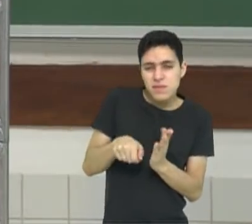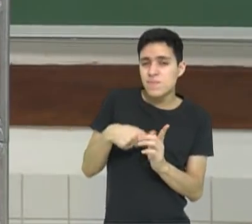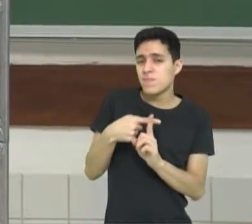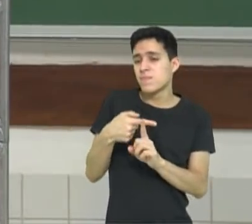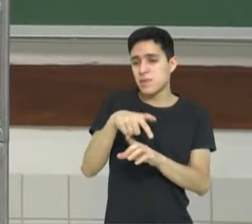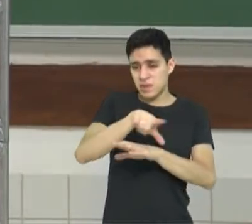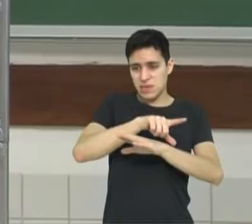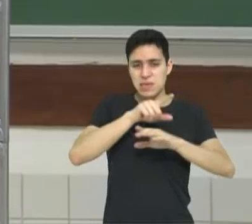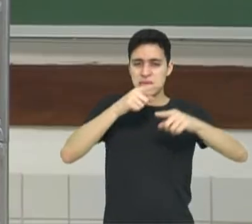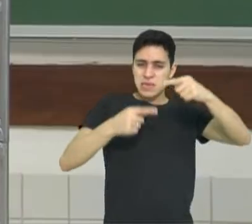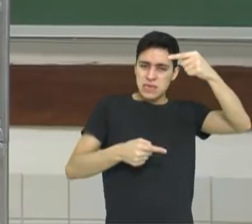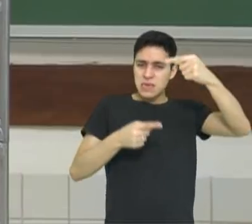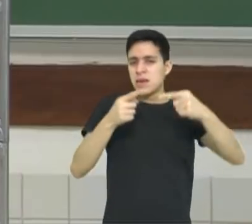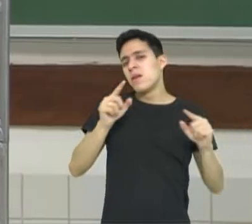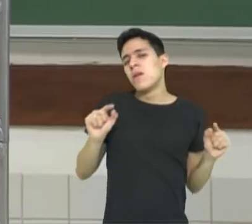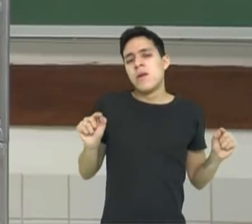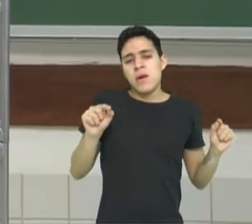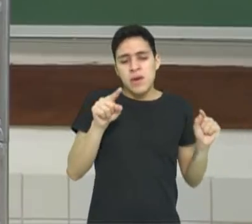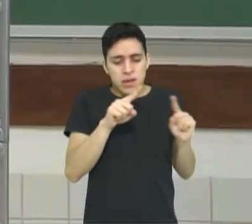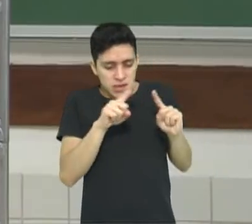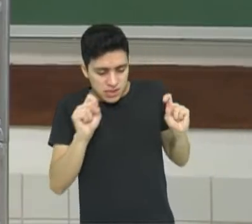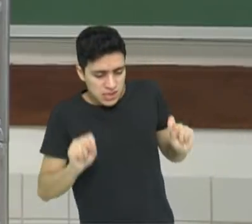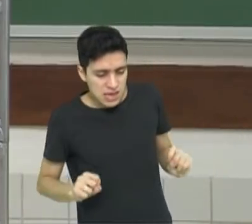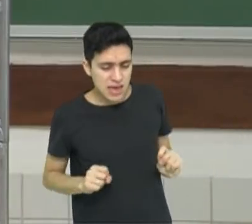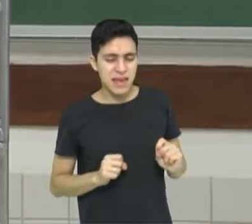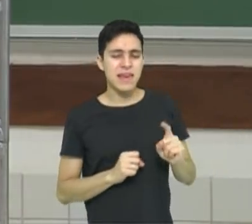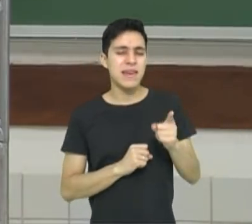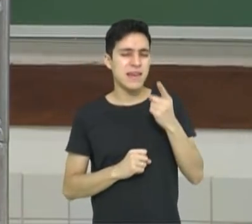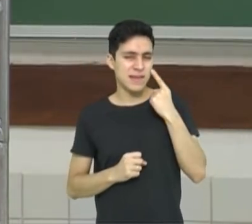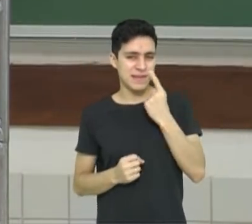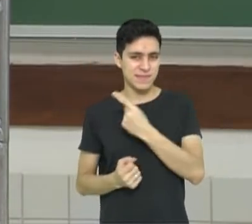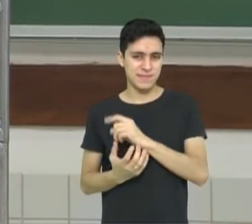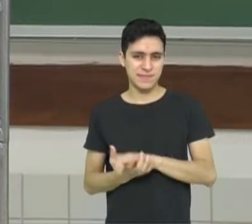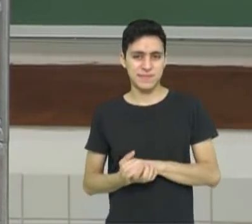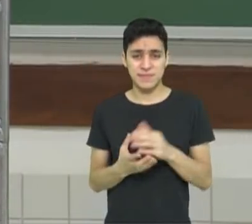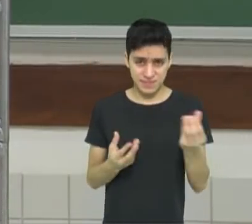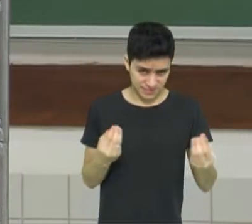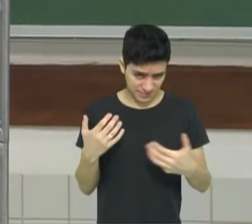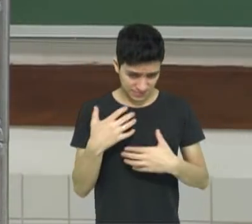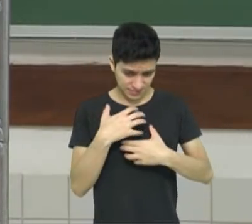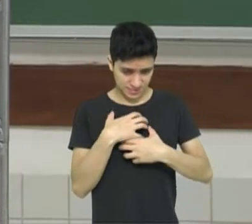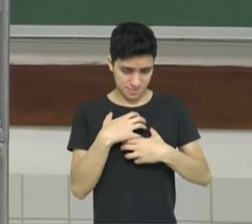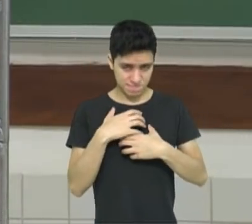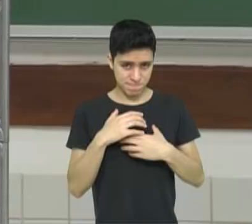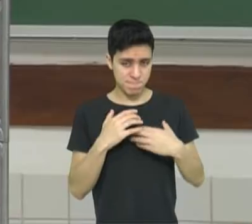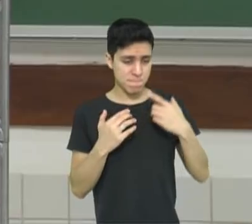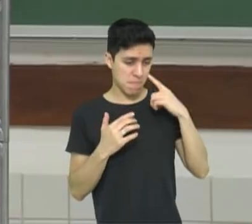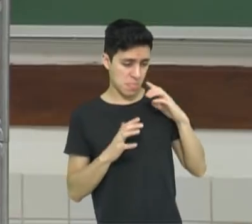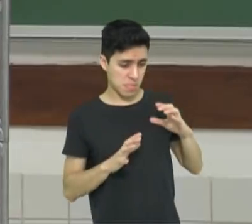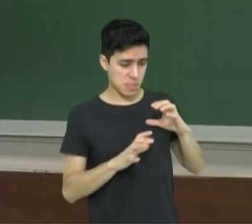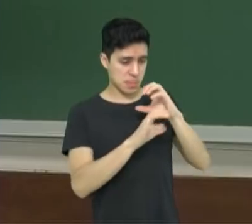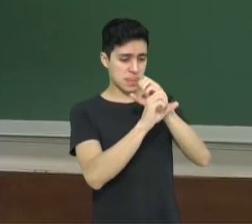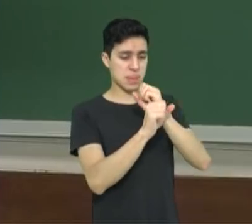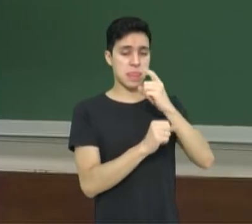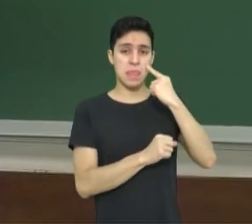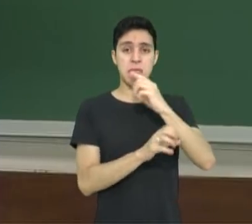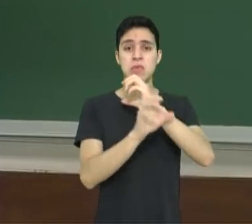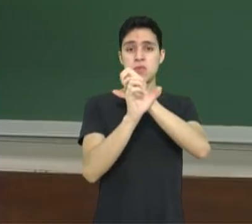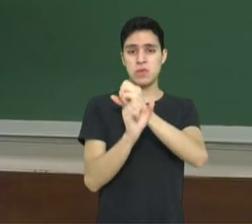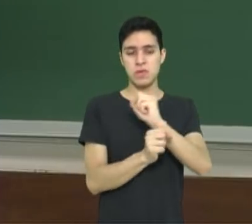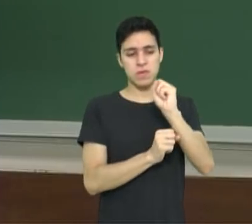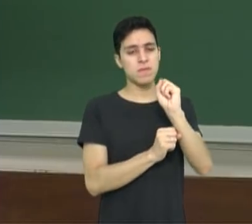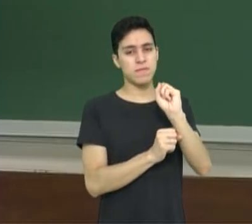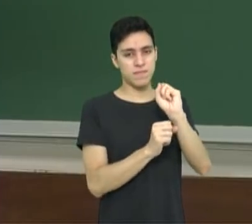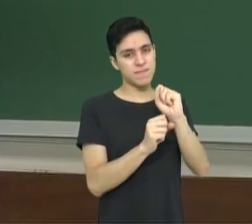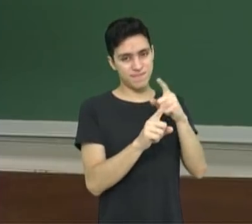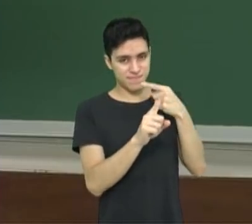foi discutindo sobre esse sistema. Vamos lá, então. Como é que ele ficava? Ó, a soma é uma conta de